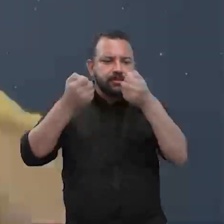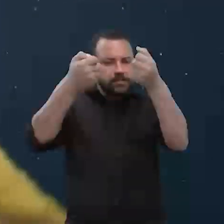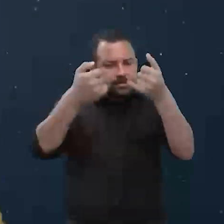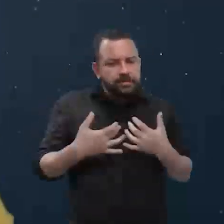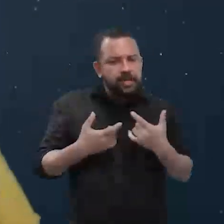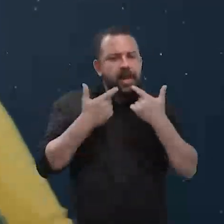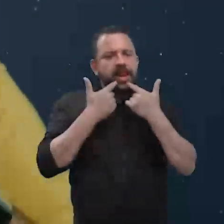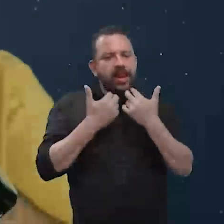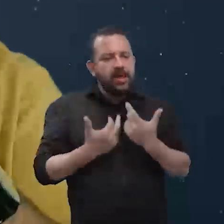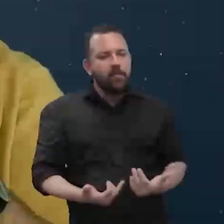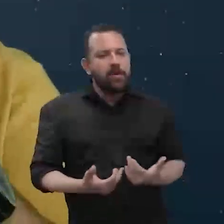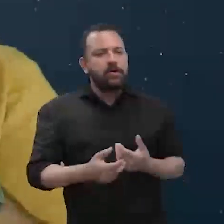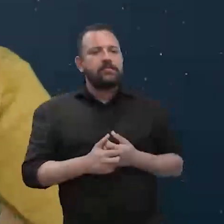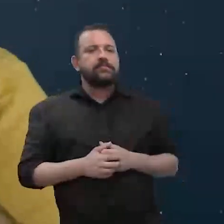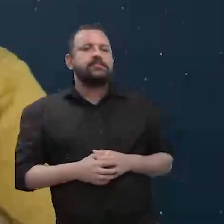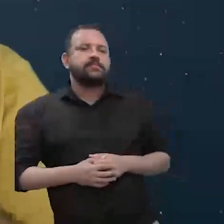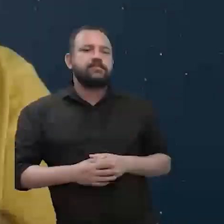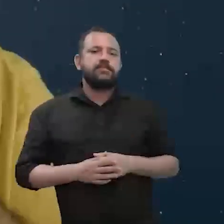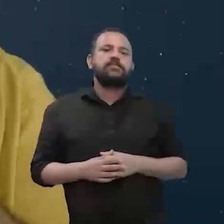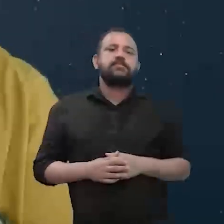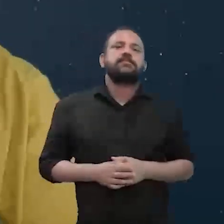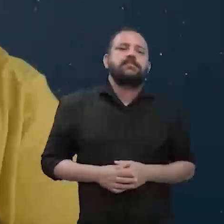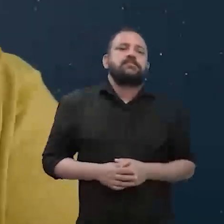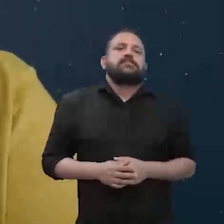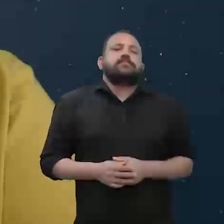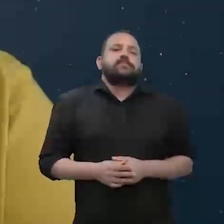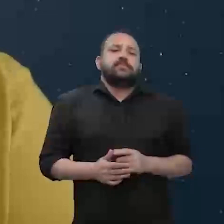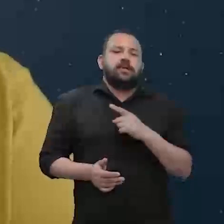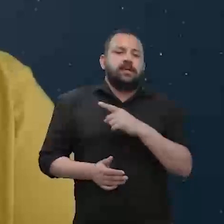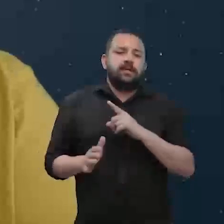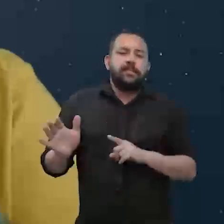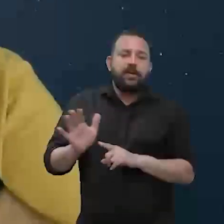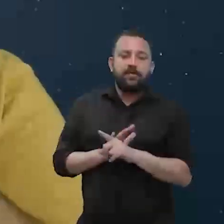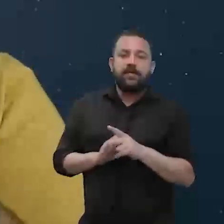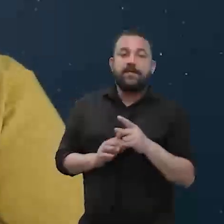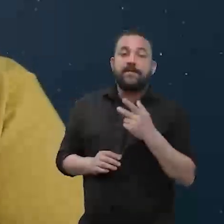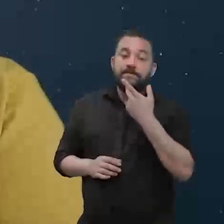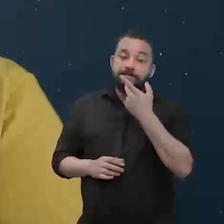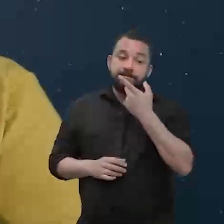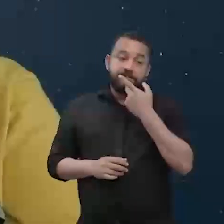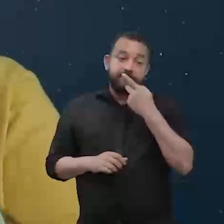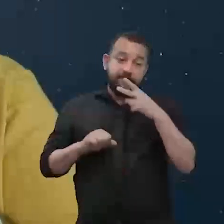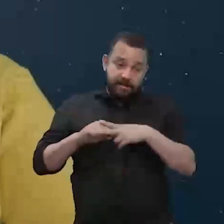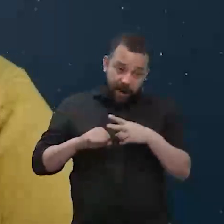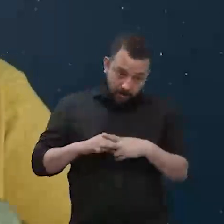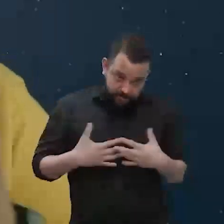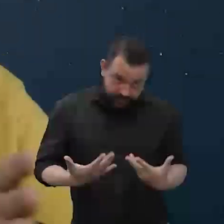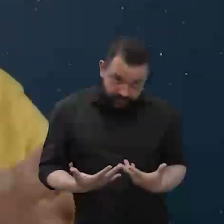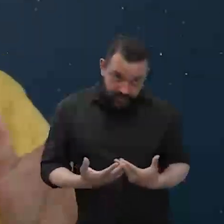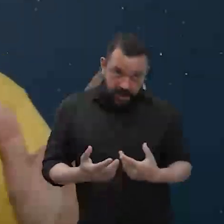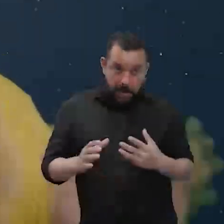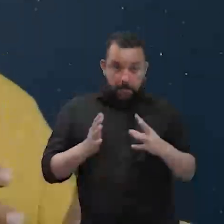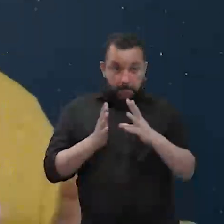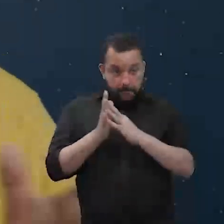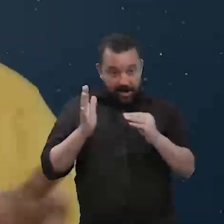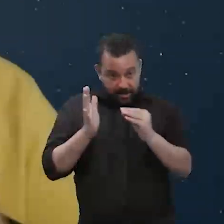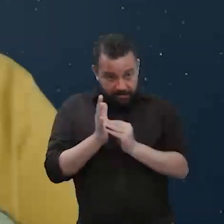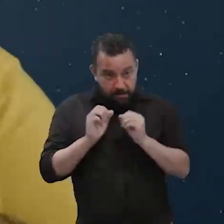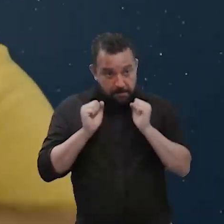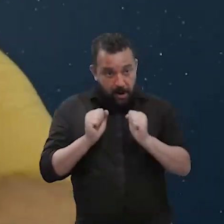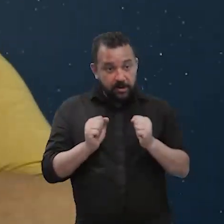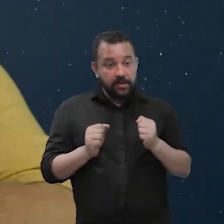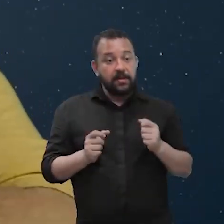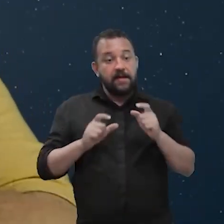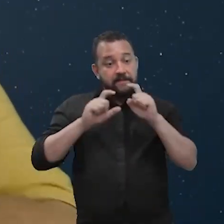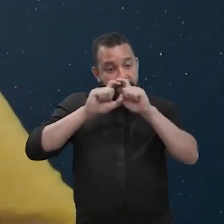Vem comigo. Essa questão aí, na linguagem verbal, vê só. Então a metalinguagem tanto pode aparecer na linguagem não verbal, quanto